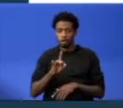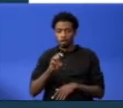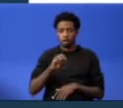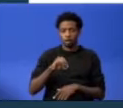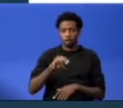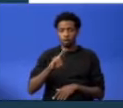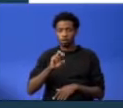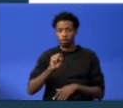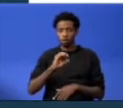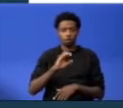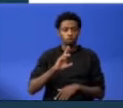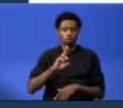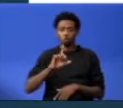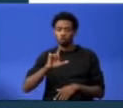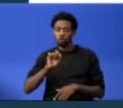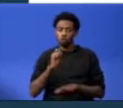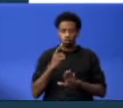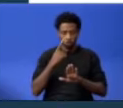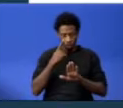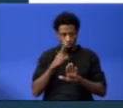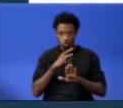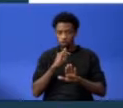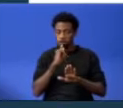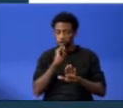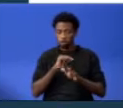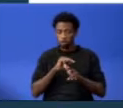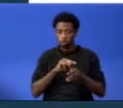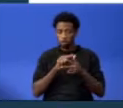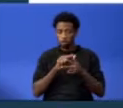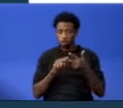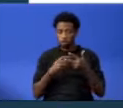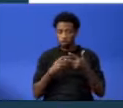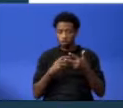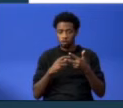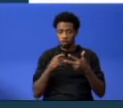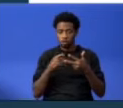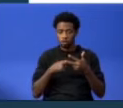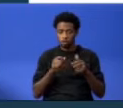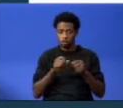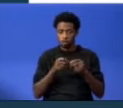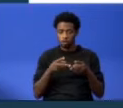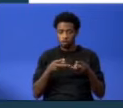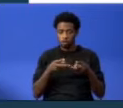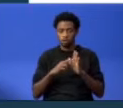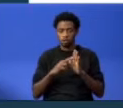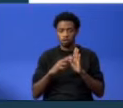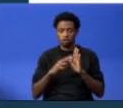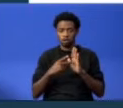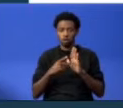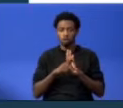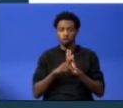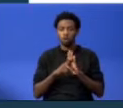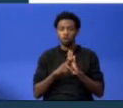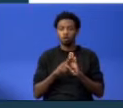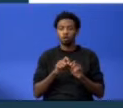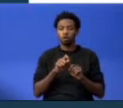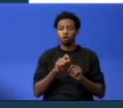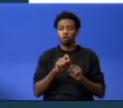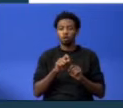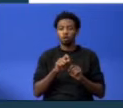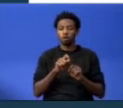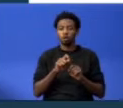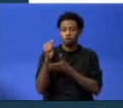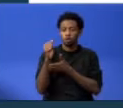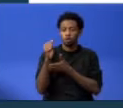na figura que a gente usa normalmente para classificar. A primeira forma é quanto à origem e inserção do